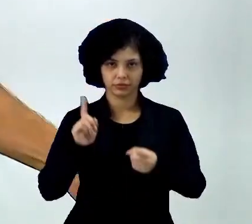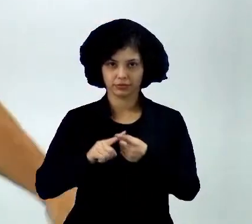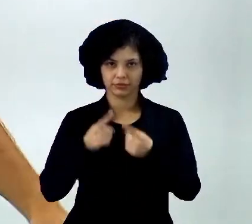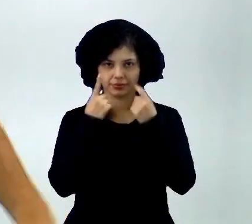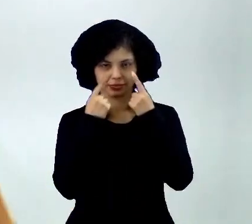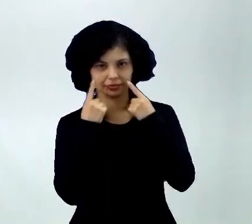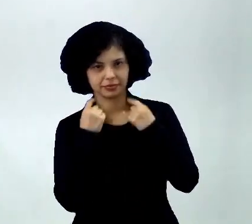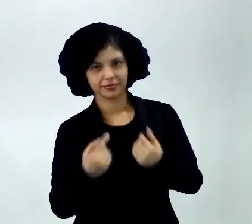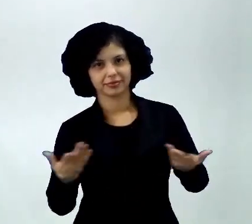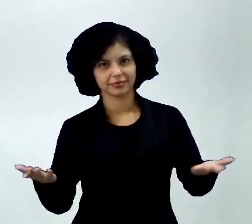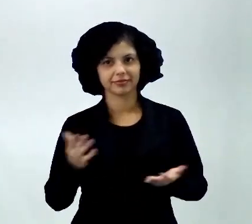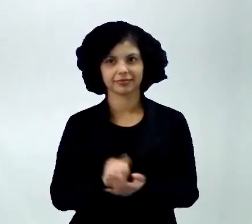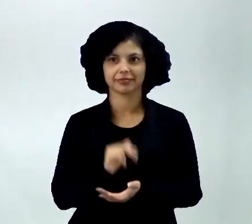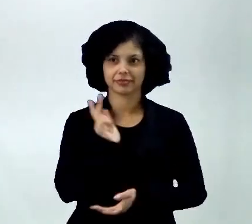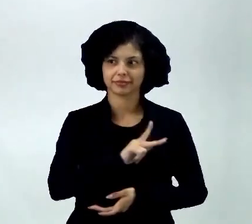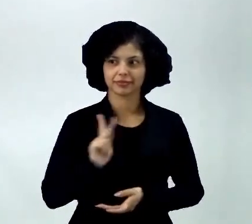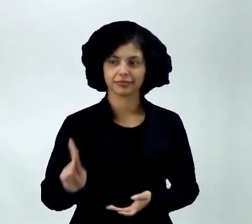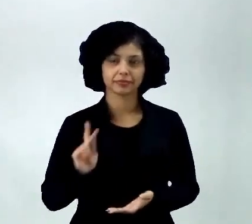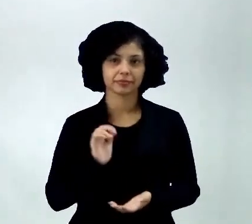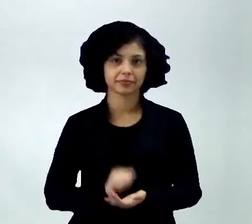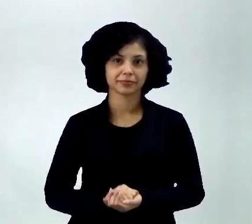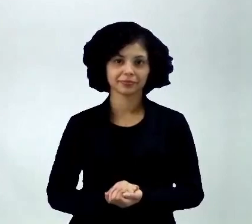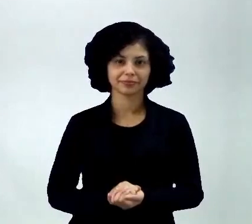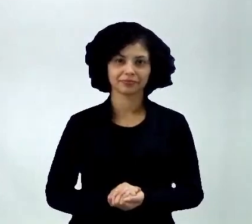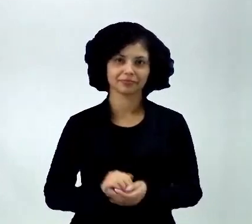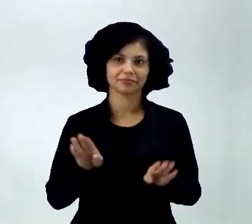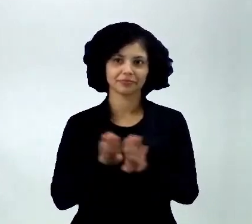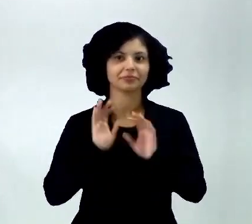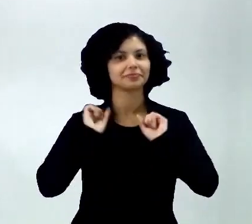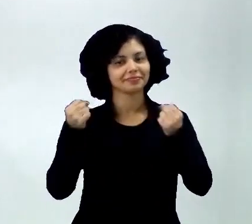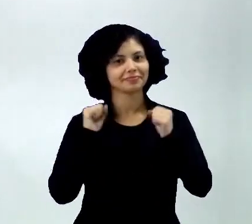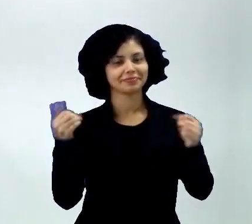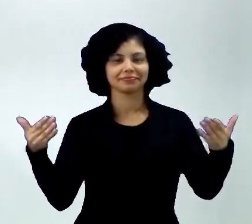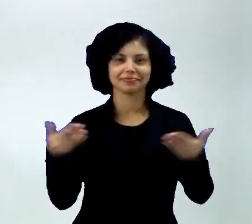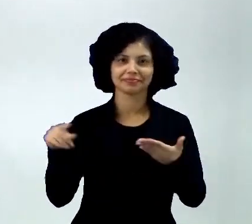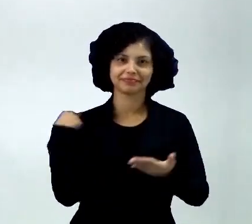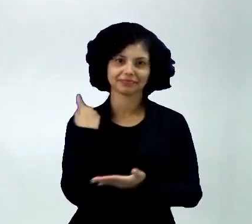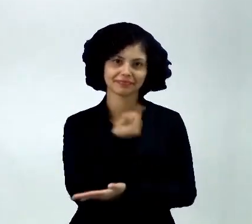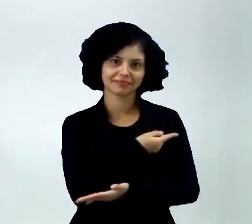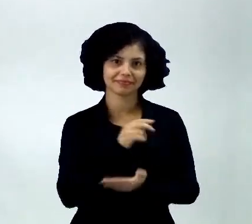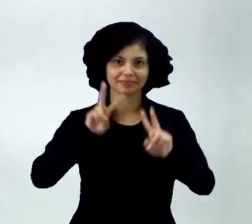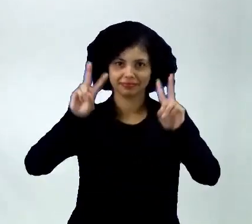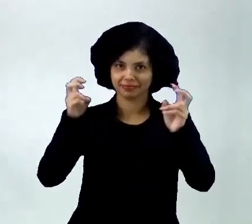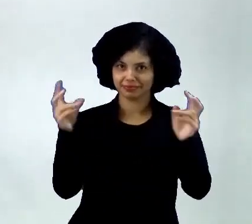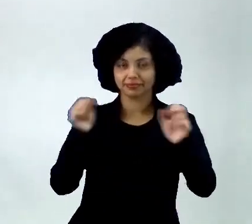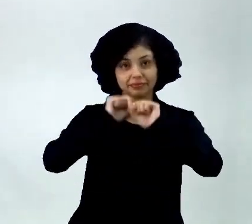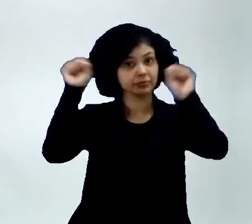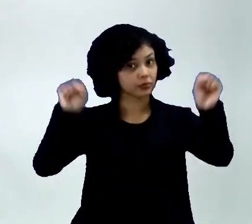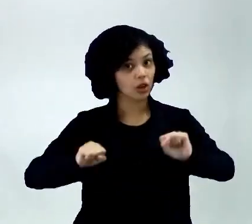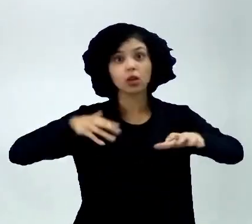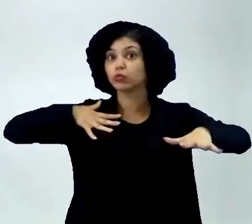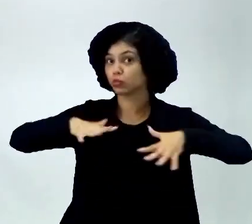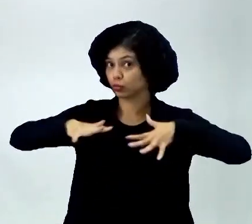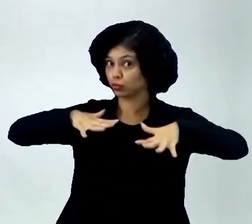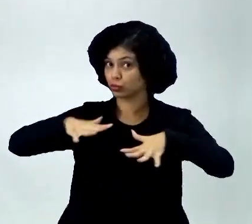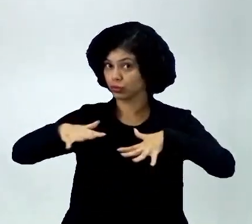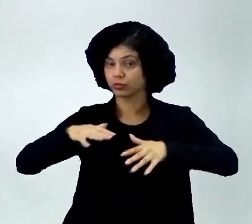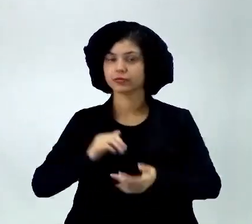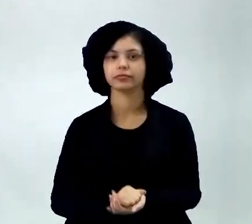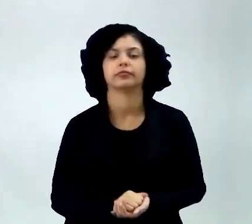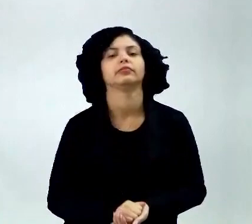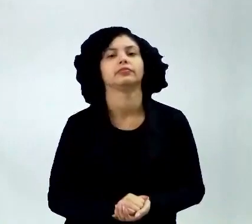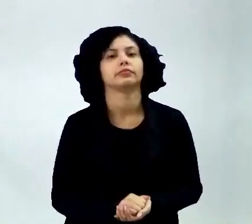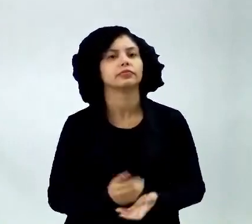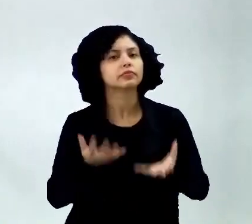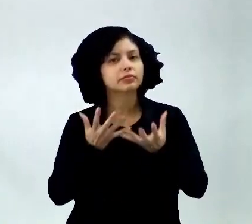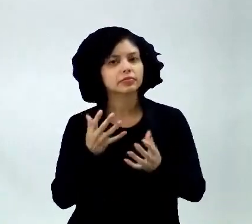que choras, Grey's Anatomy? Eu sou André Vasconcelos, professor de Educação Física, e agora a gente vai abordar o sistema locomotor. Então eu